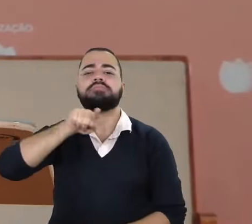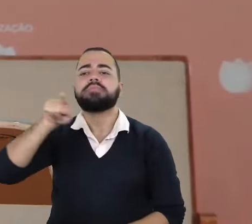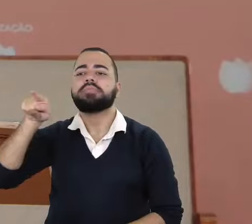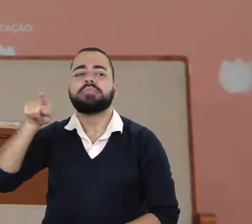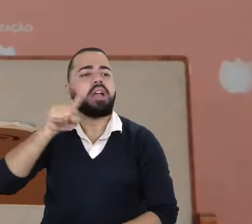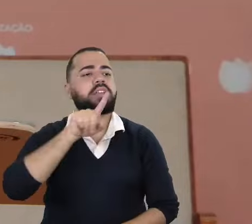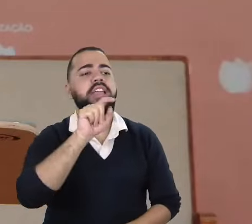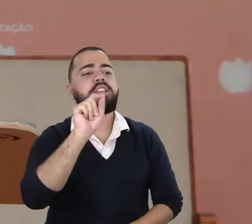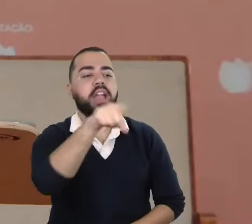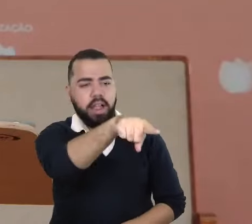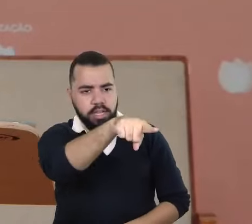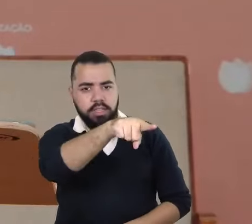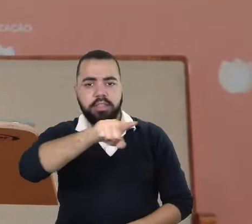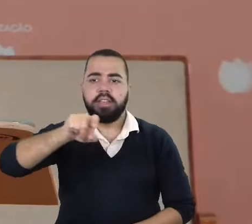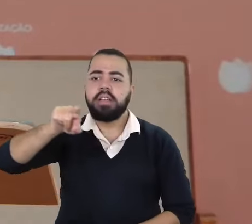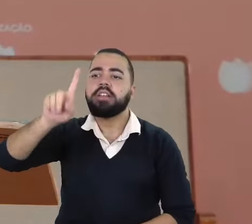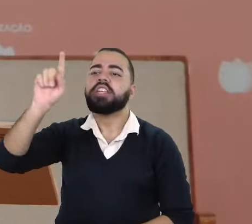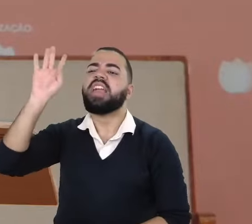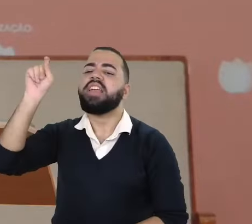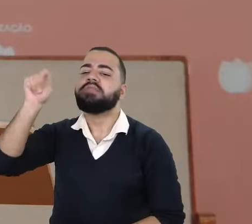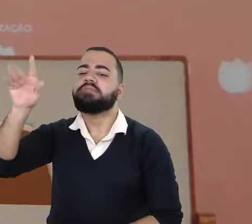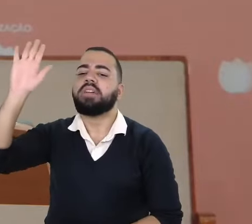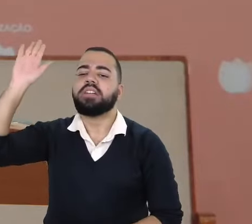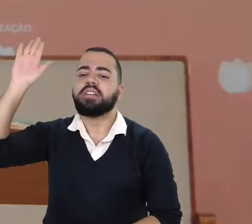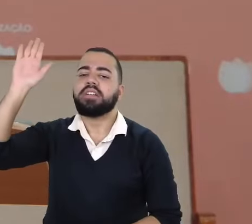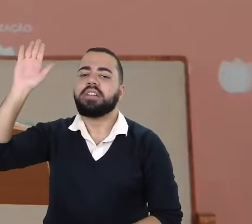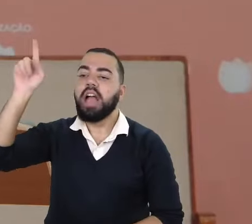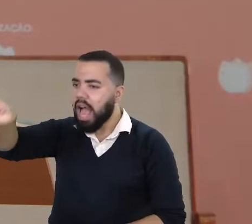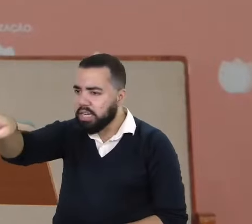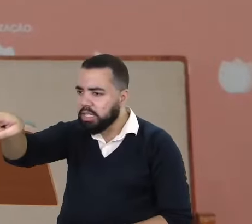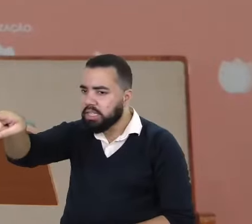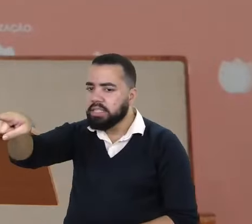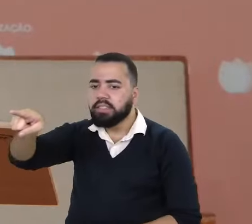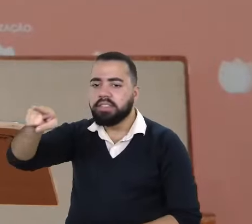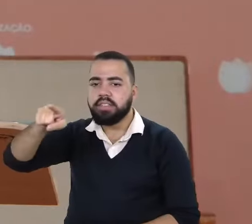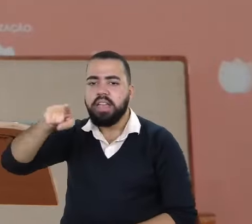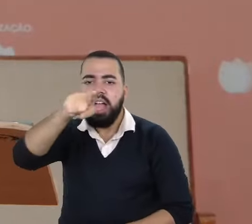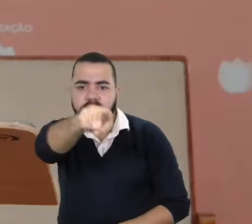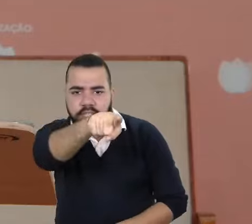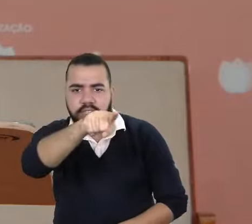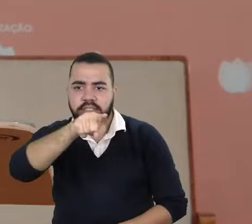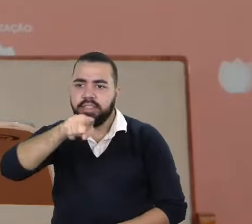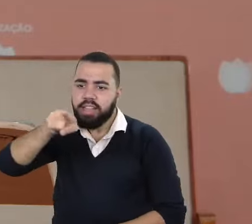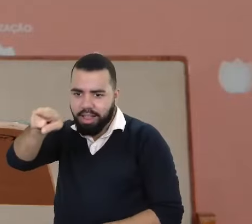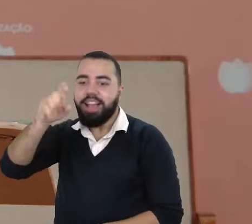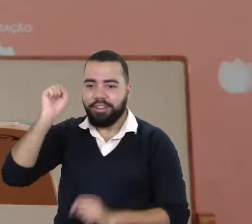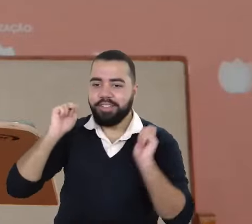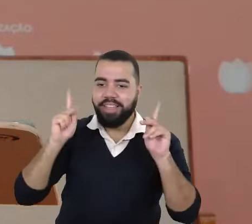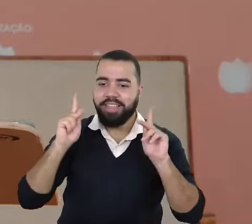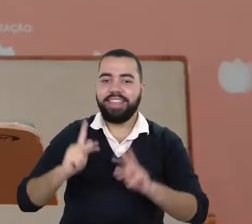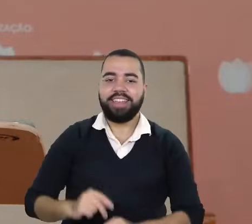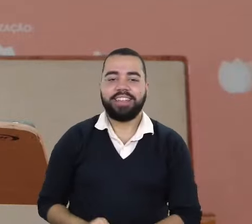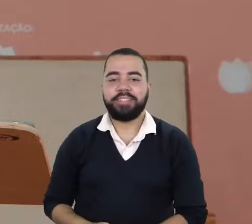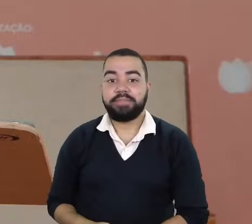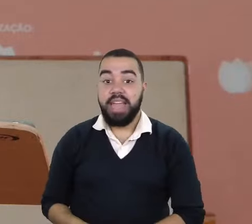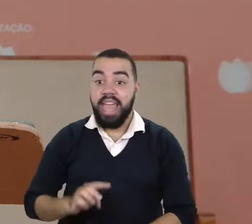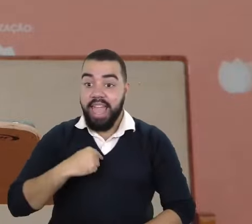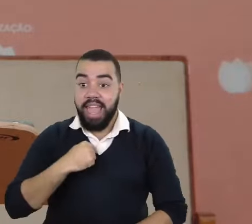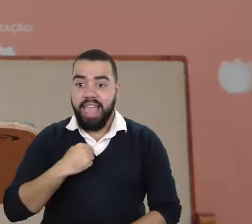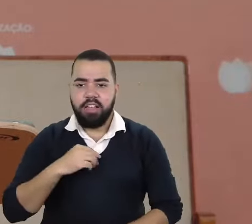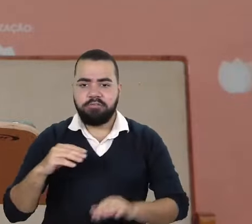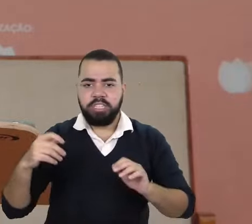Eu ouvi um eu, mas não vi quem. Aqui, ó. Aqui, cadê? Ali, aqui. Não sei vocês, mas depois que eu